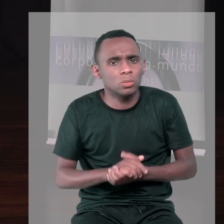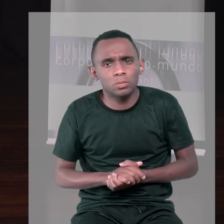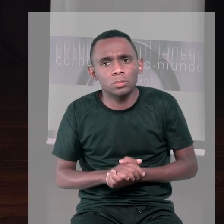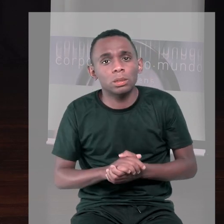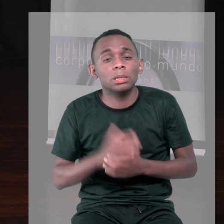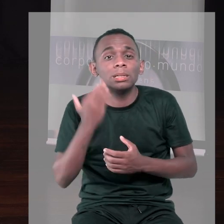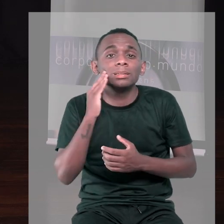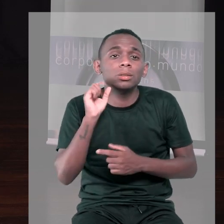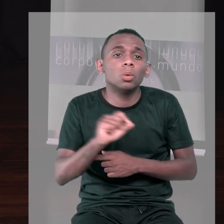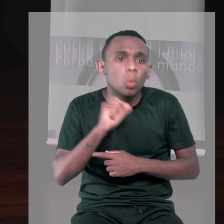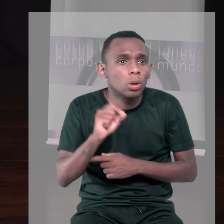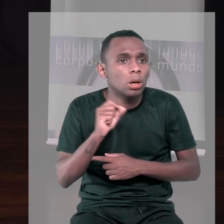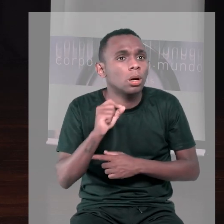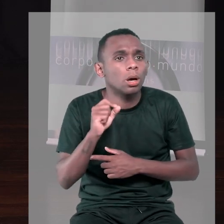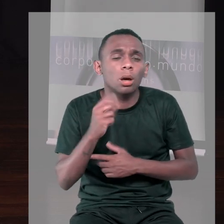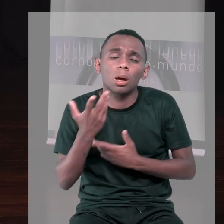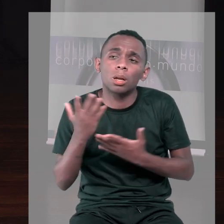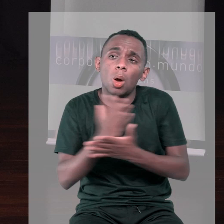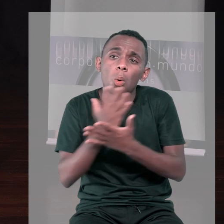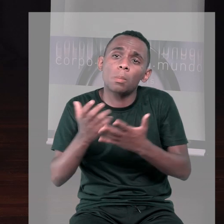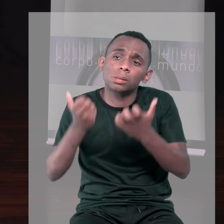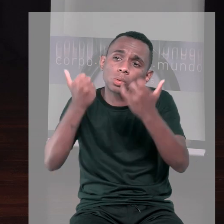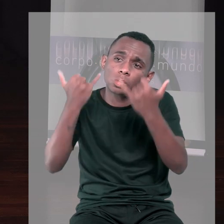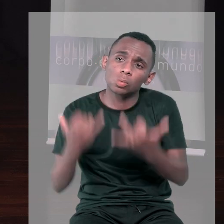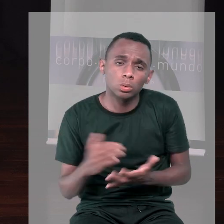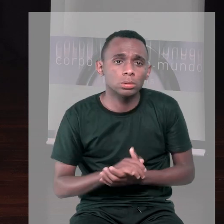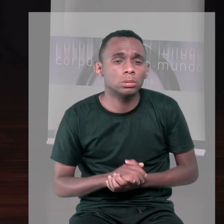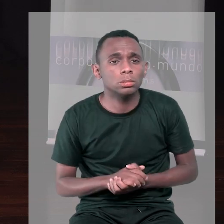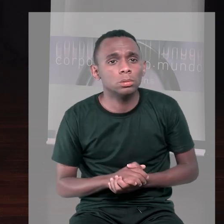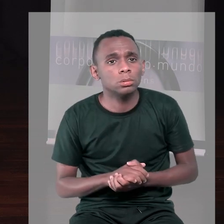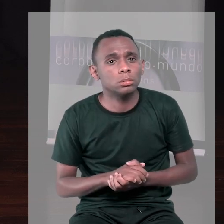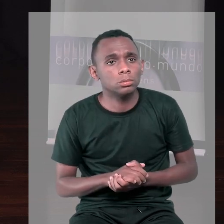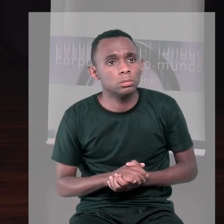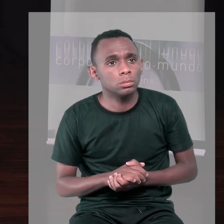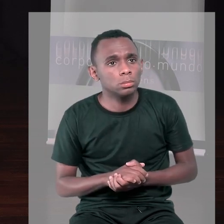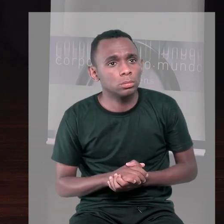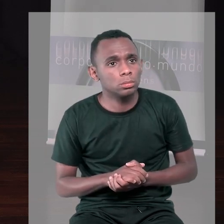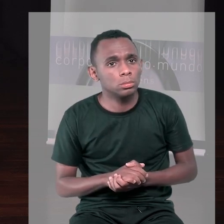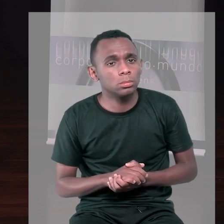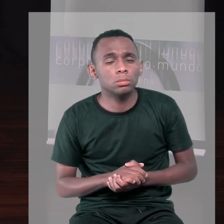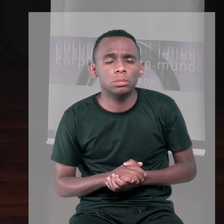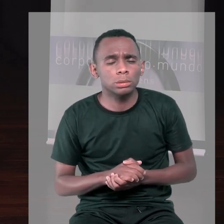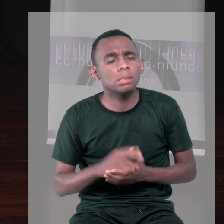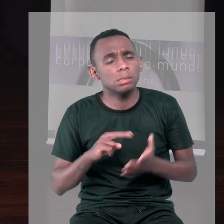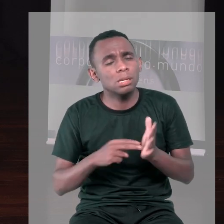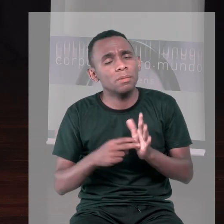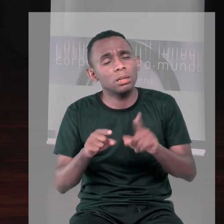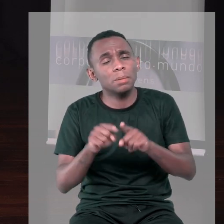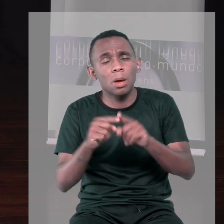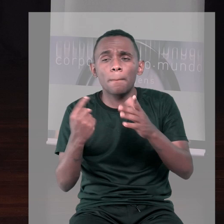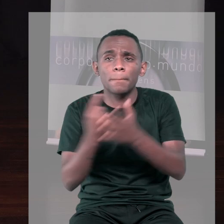mulher faz uma pergunta. Não, era nesse sentido, a pergunta era se o Eichmann de